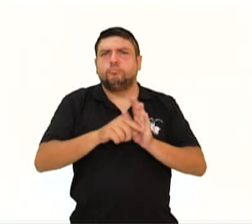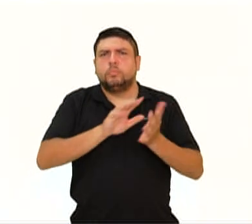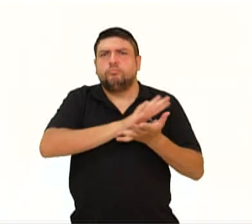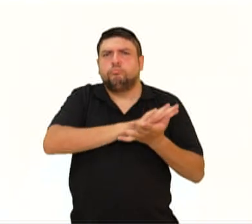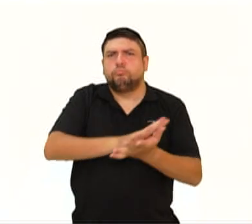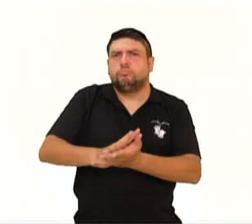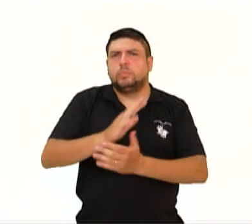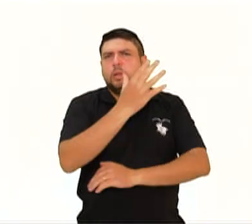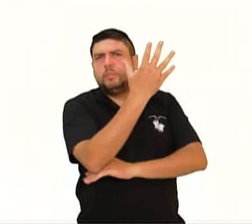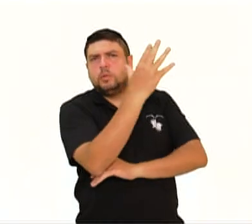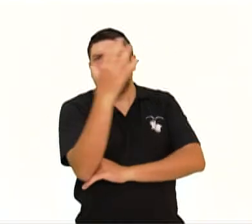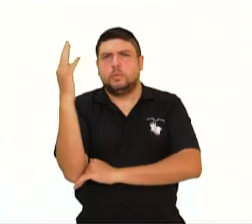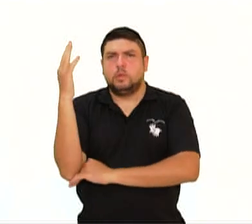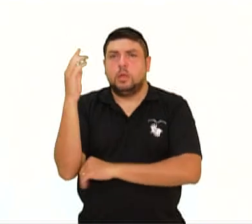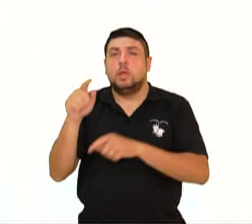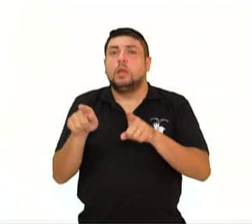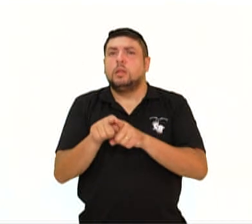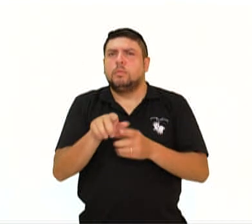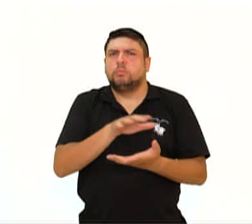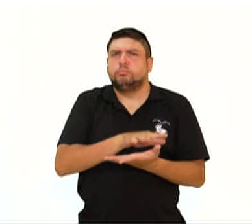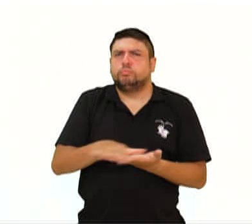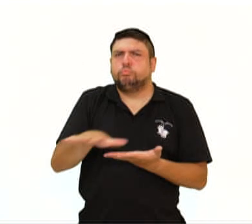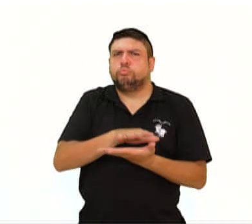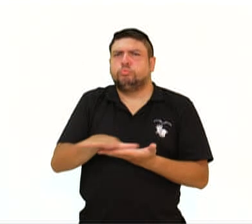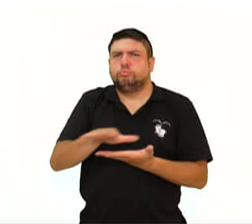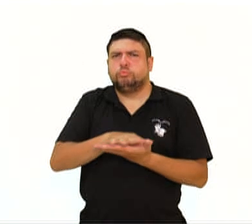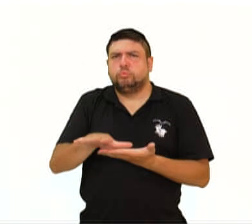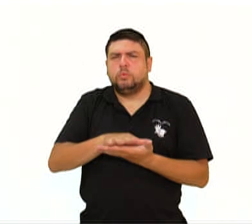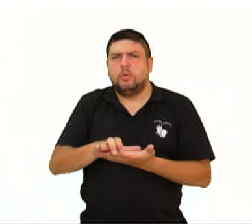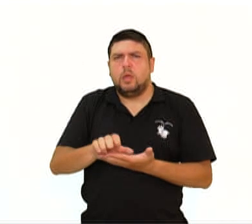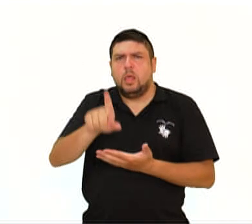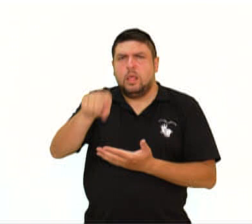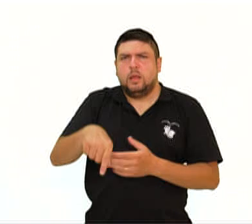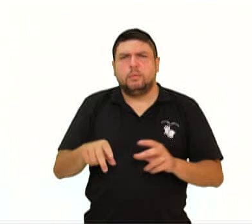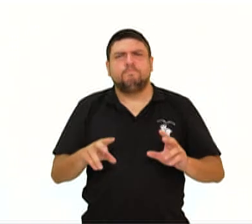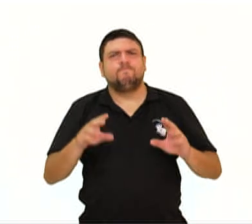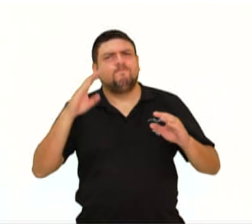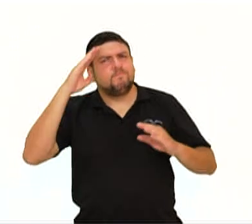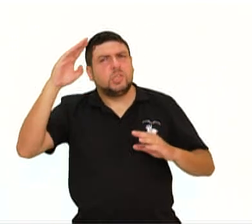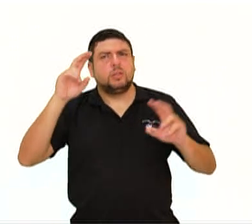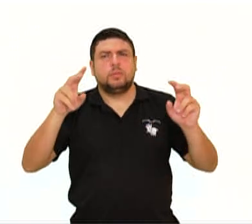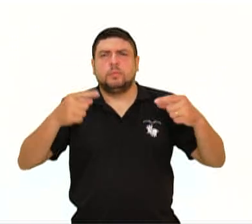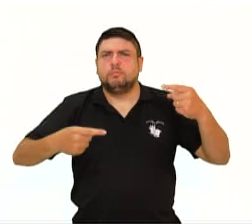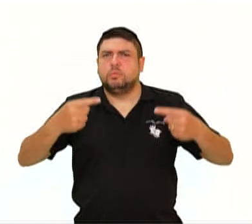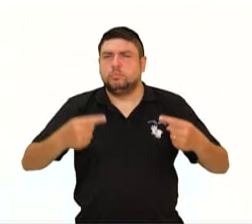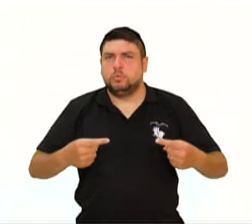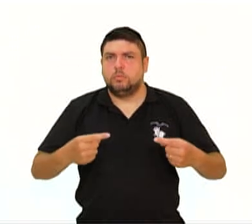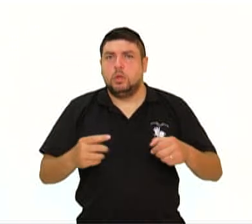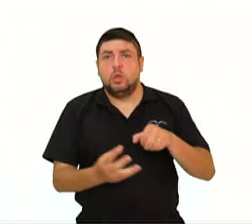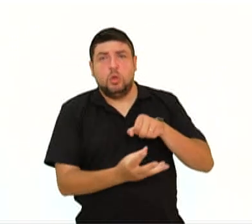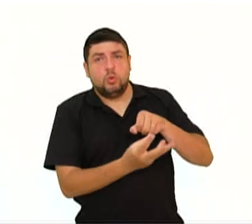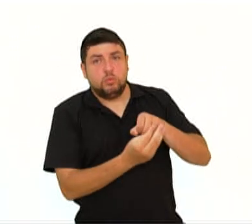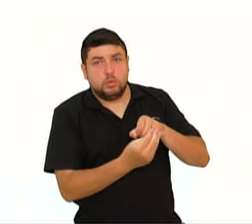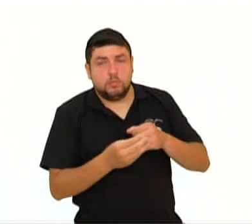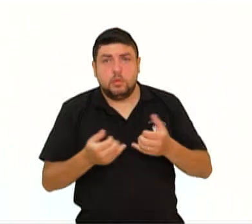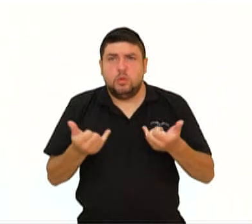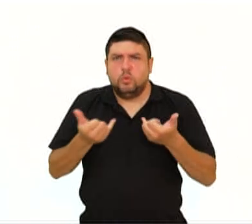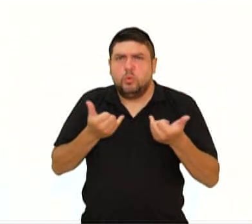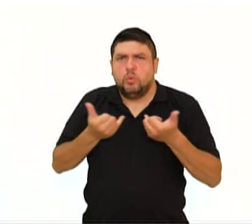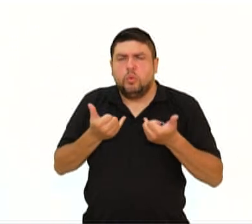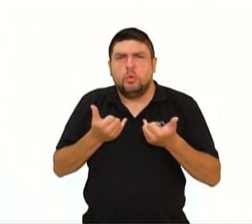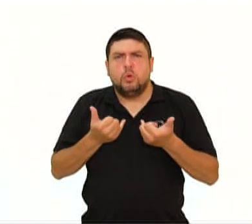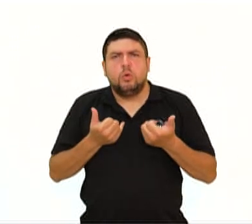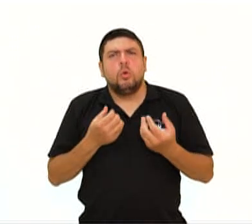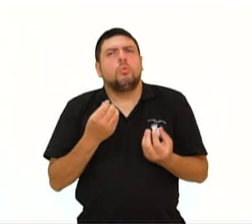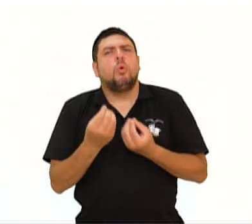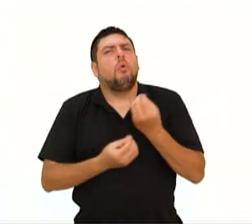questão do consumo é essencial nessa discussão. O conhecimento, a informação, como o senhor